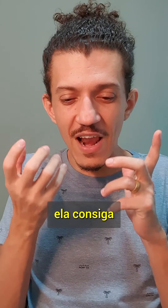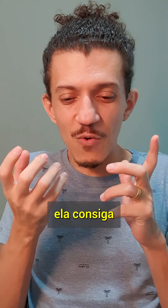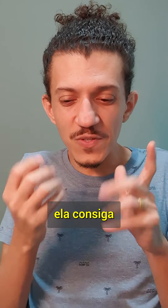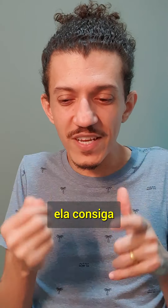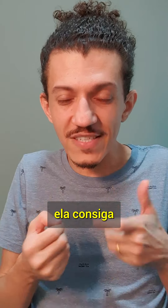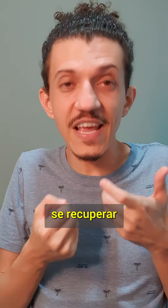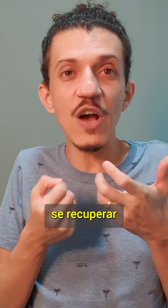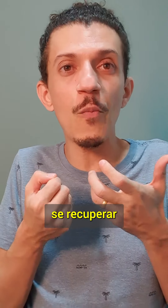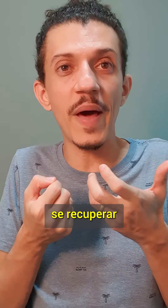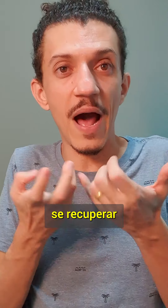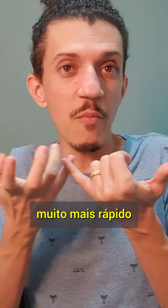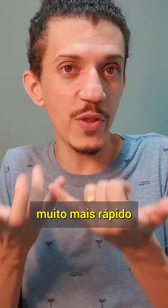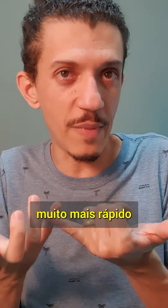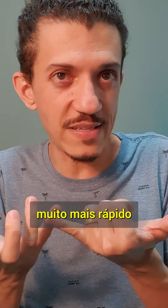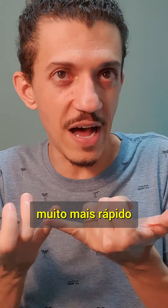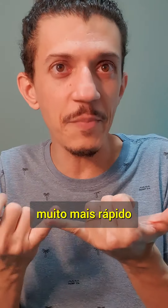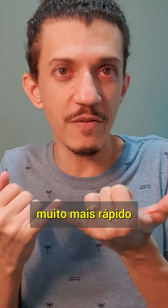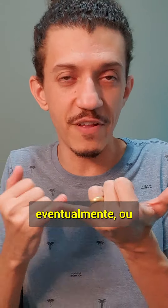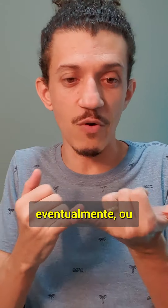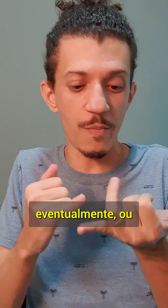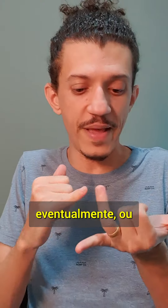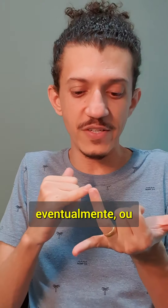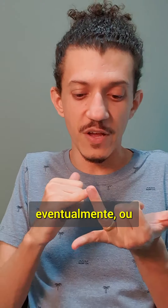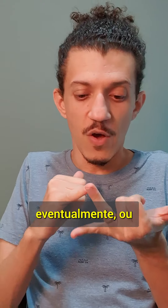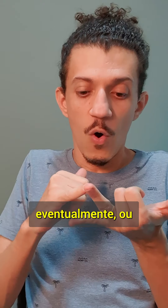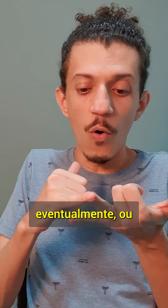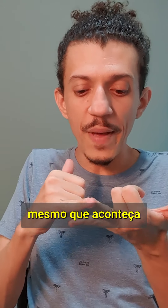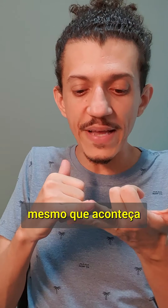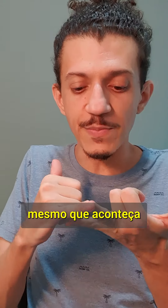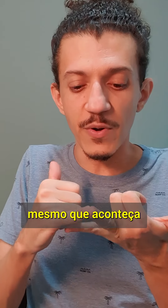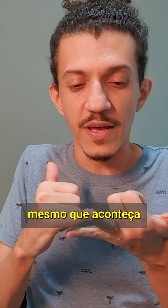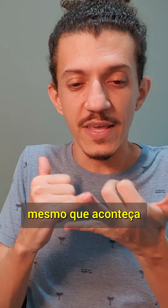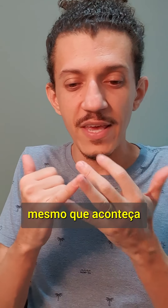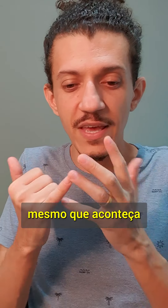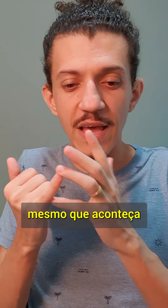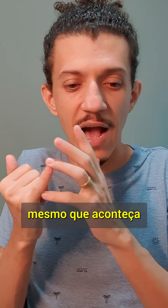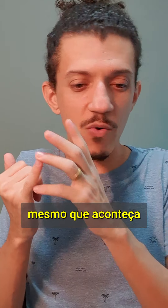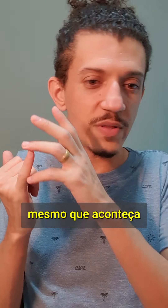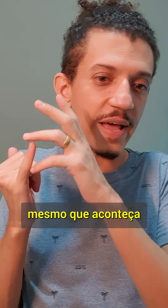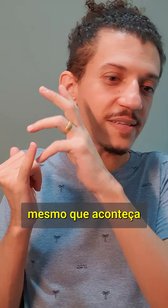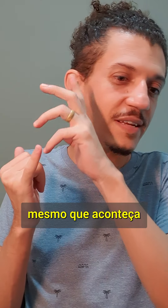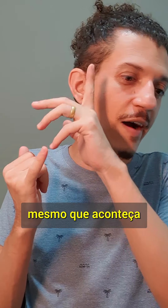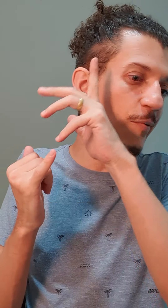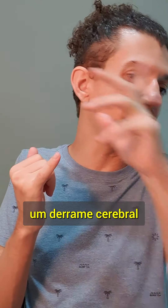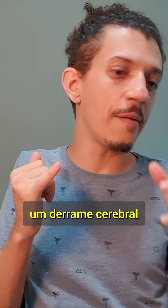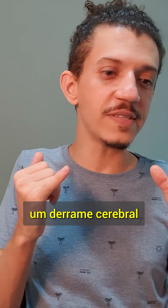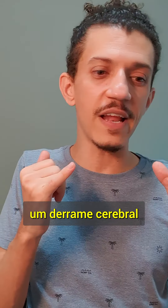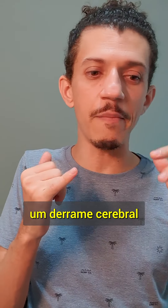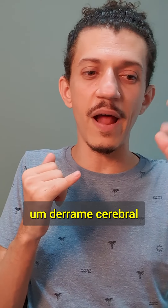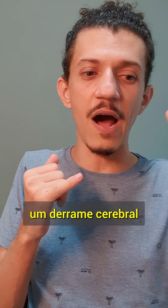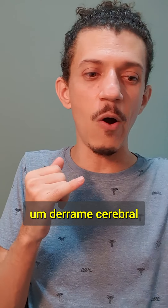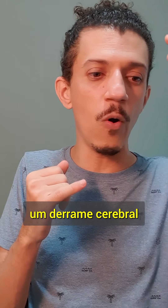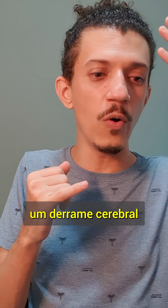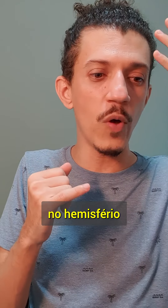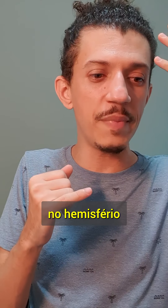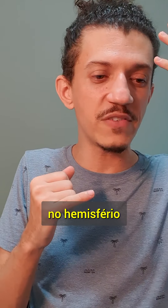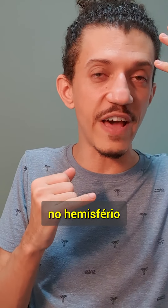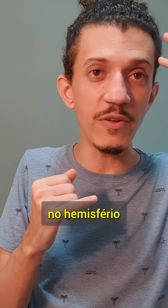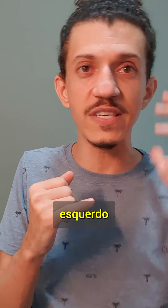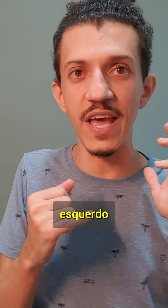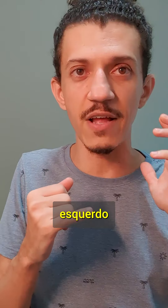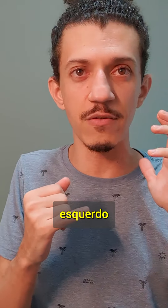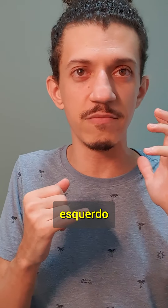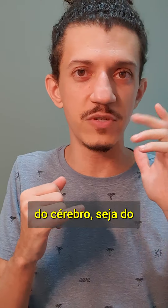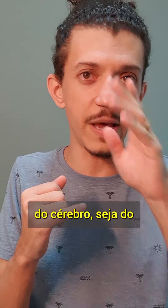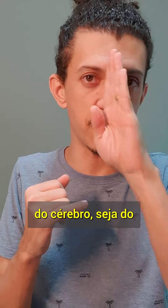ela consiga se recuperar muito mais rápido, eventualmente, ou mesmo que aconteça um derrame cerebral no